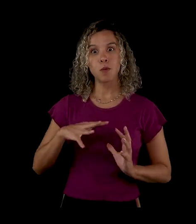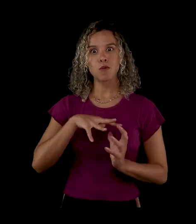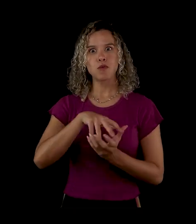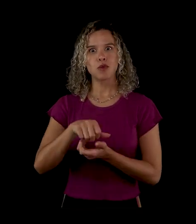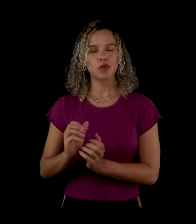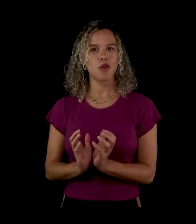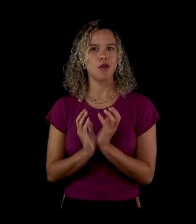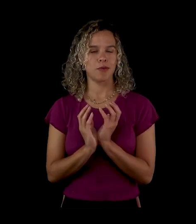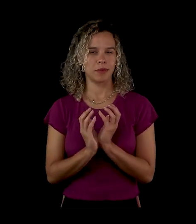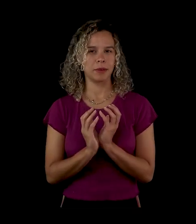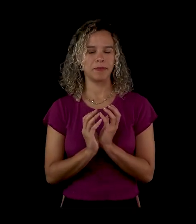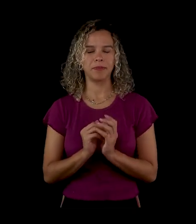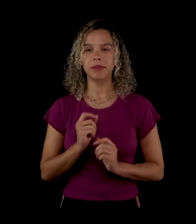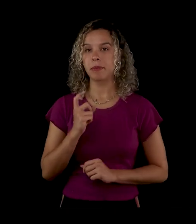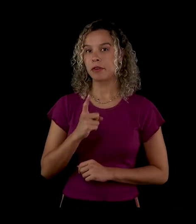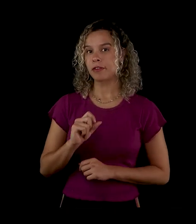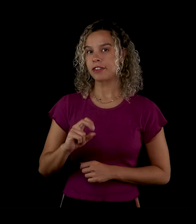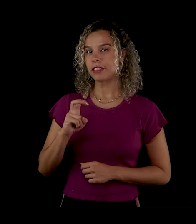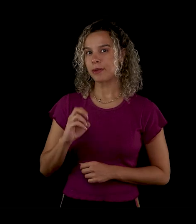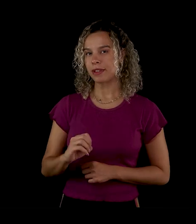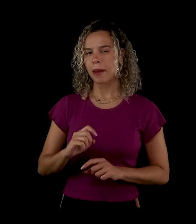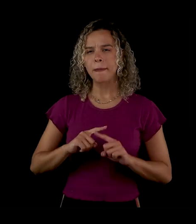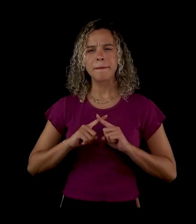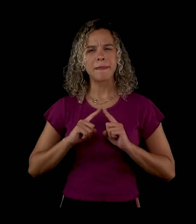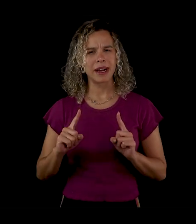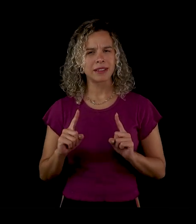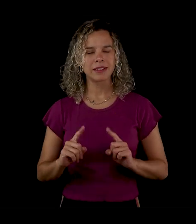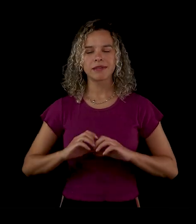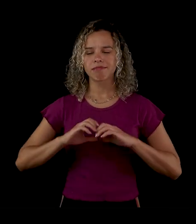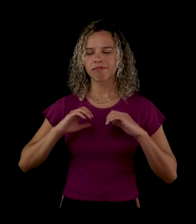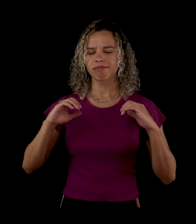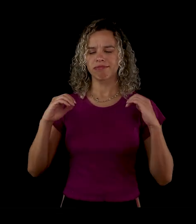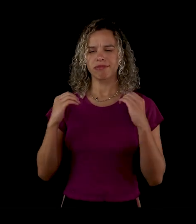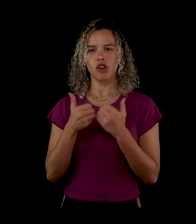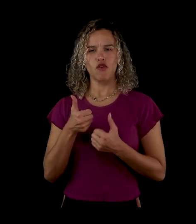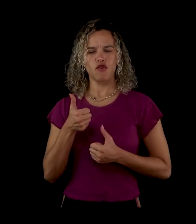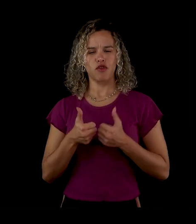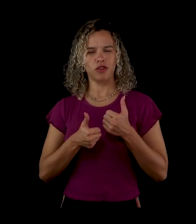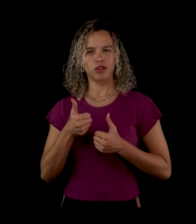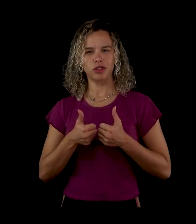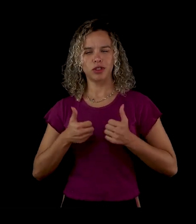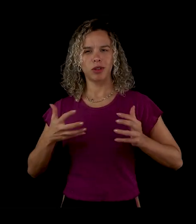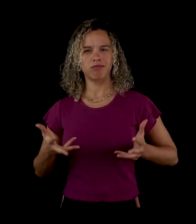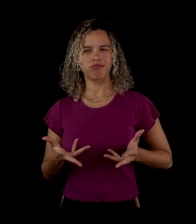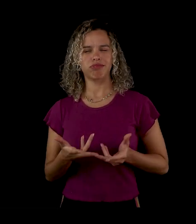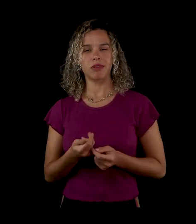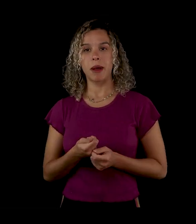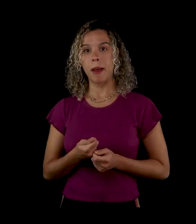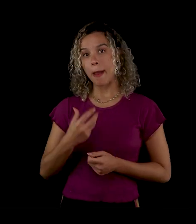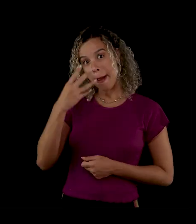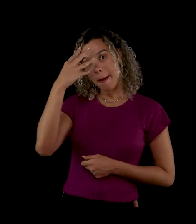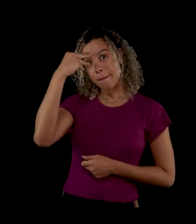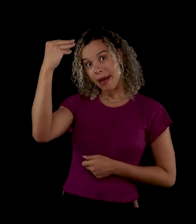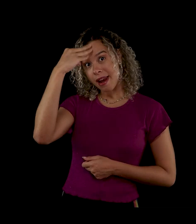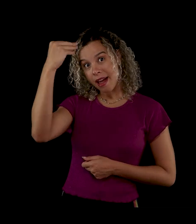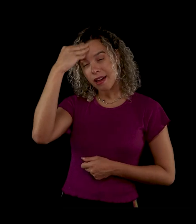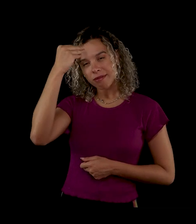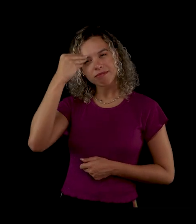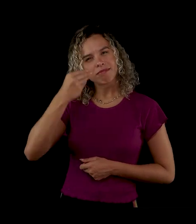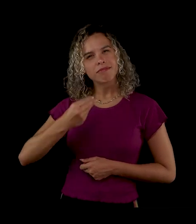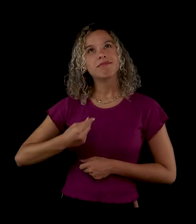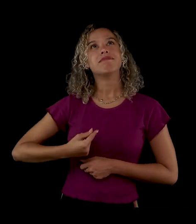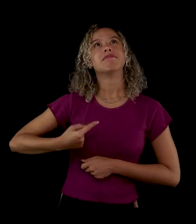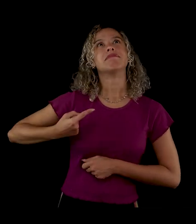50. Mas ele foi o templo do futebol onde Pelé, o maior jogador da